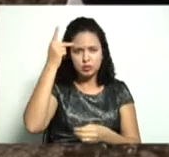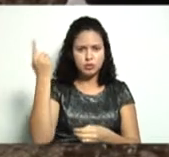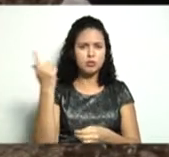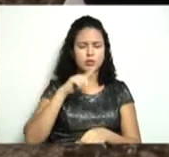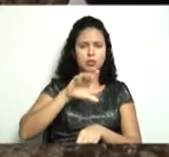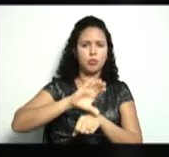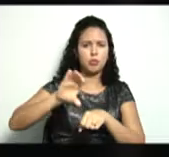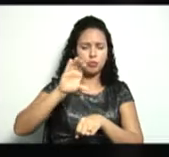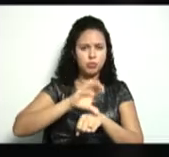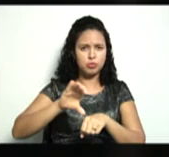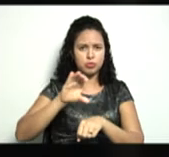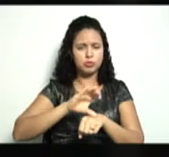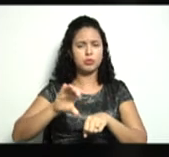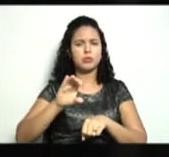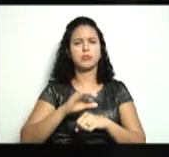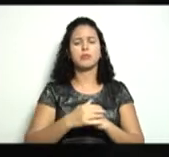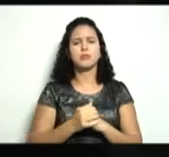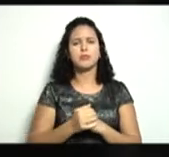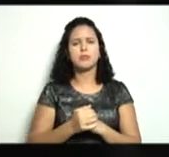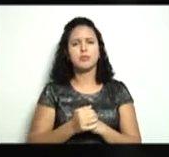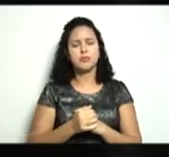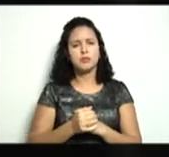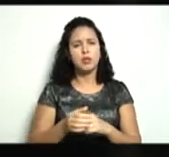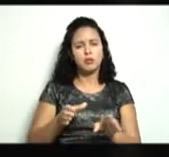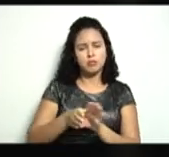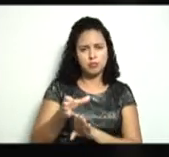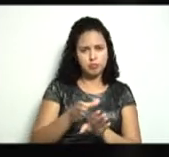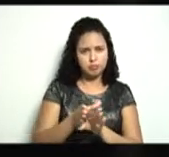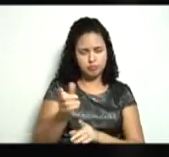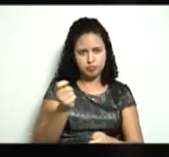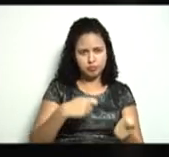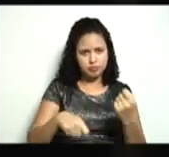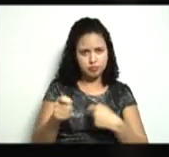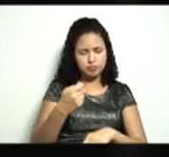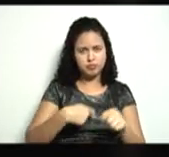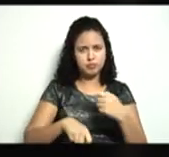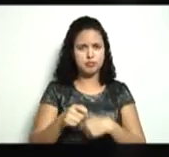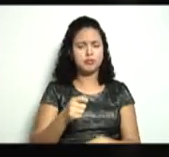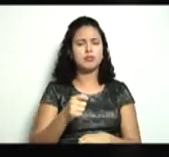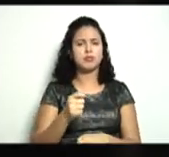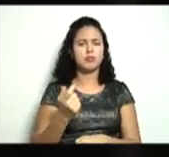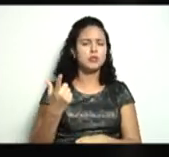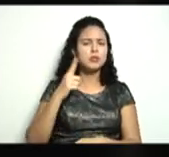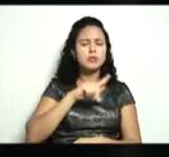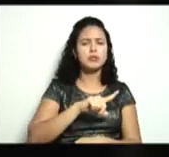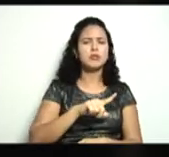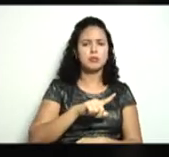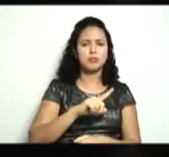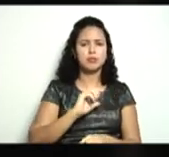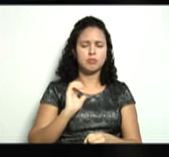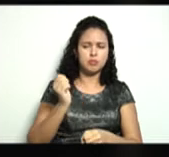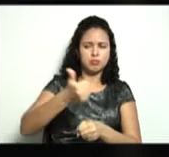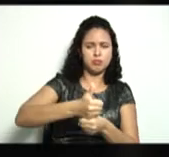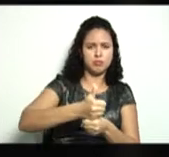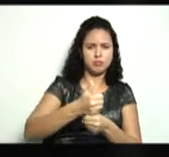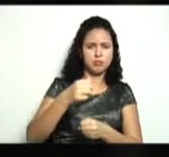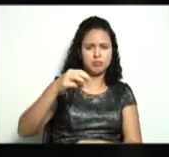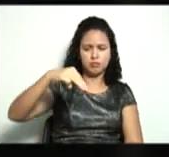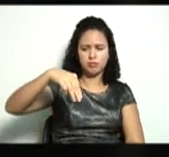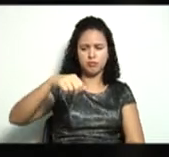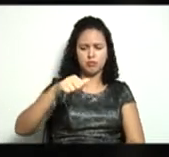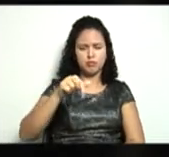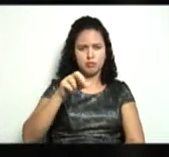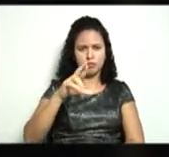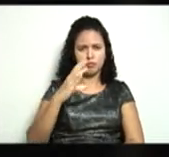esse programa ainda. Quanto ao Conselho de Administração, assumi como suplente agora em março, e